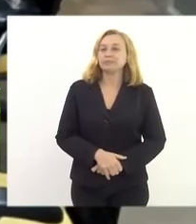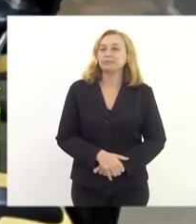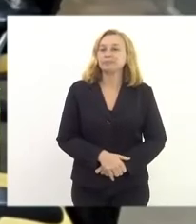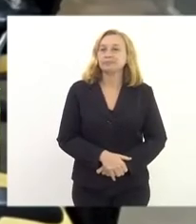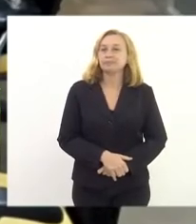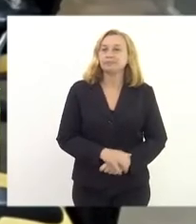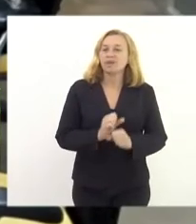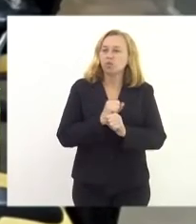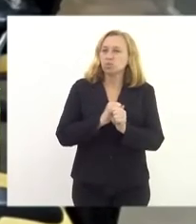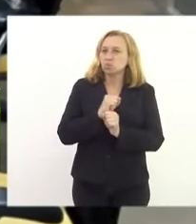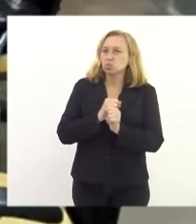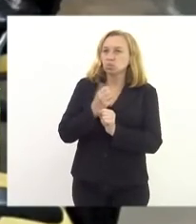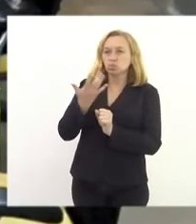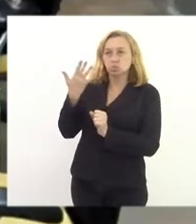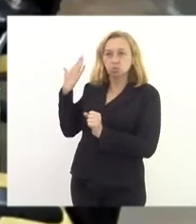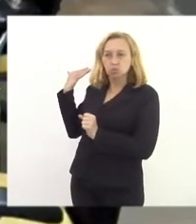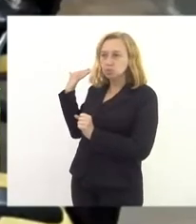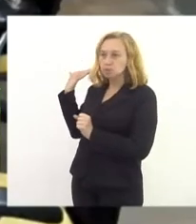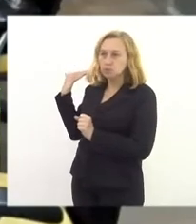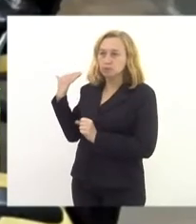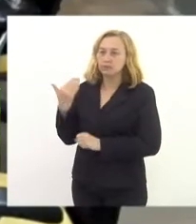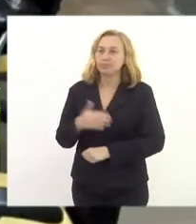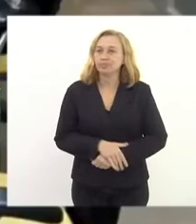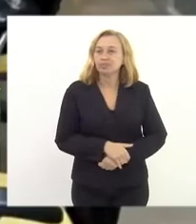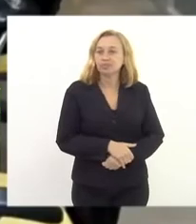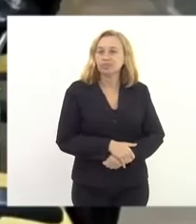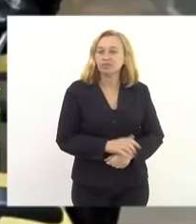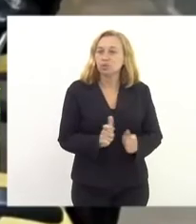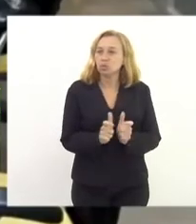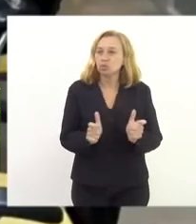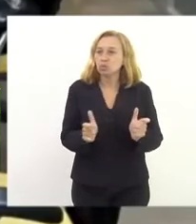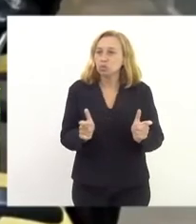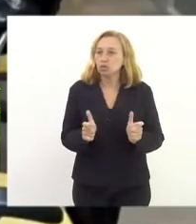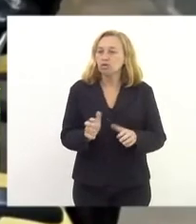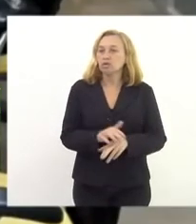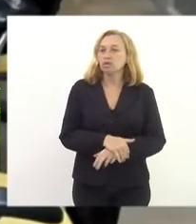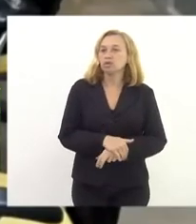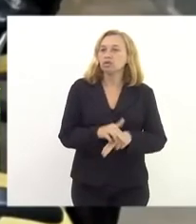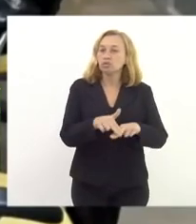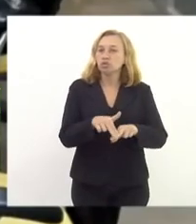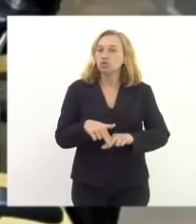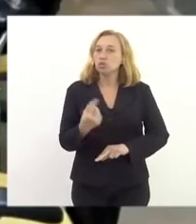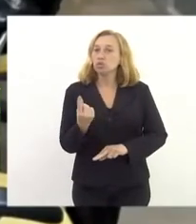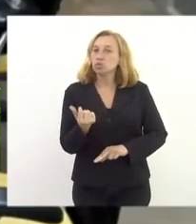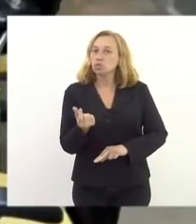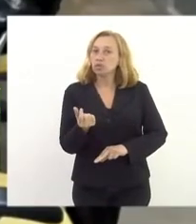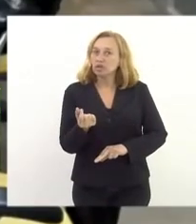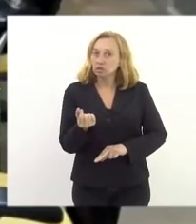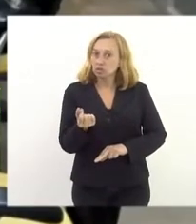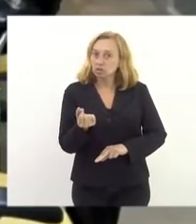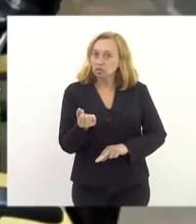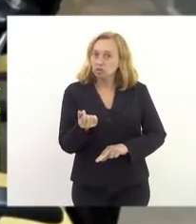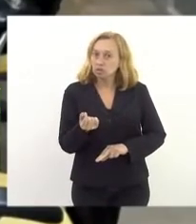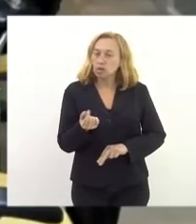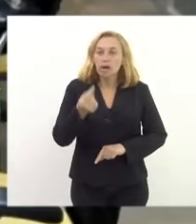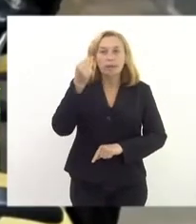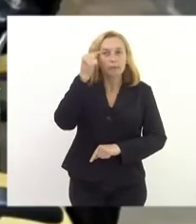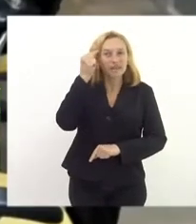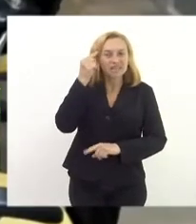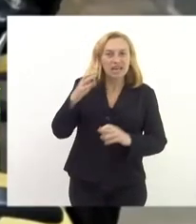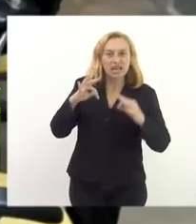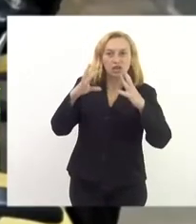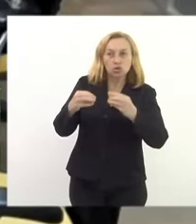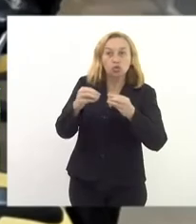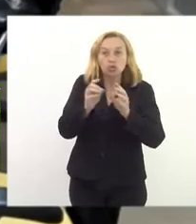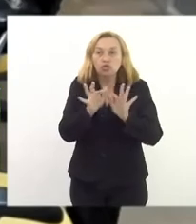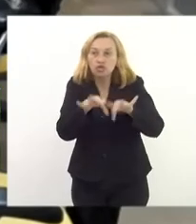aos anos anteriores, né? Há o crescimento por conta do preço, e refletido, sobretudo, aí no